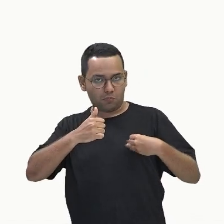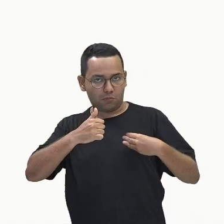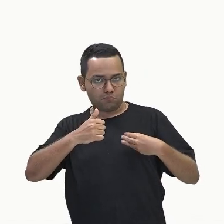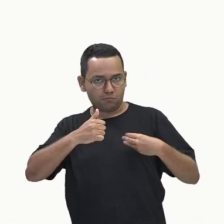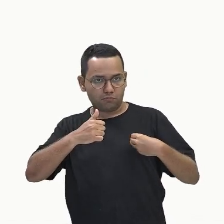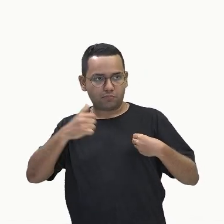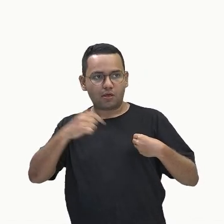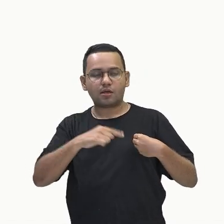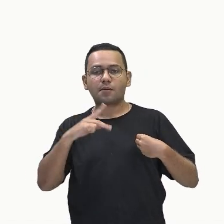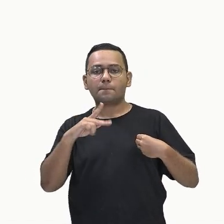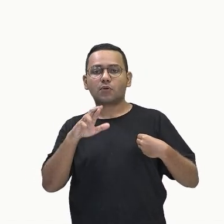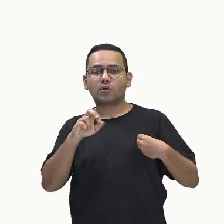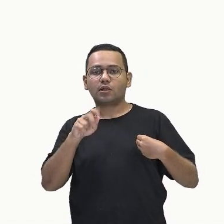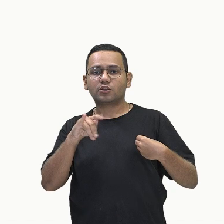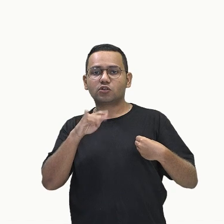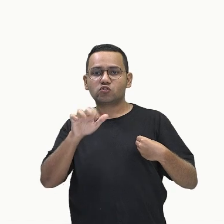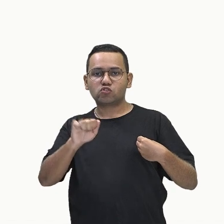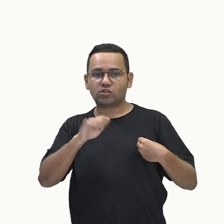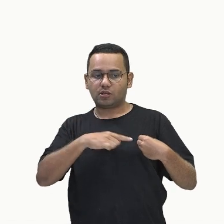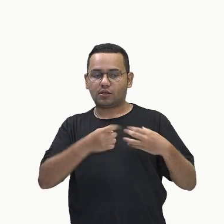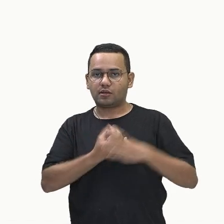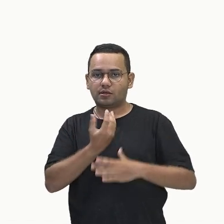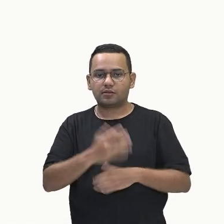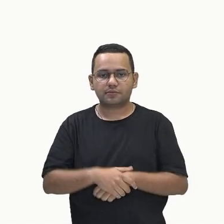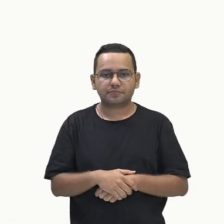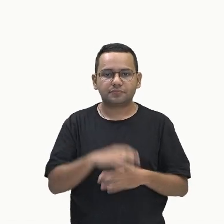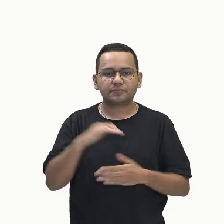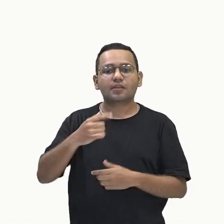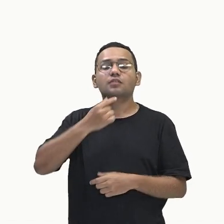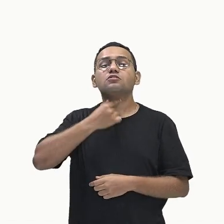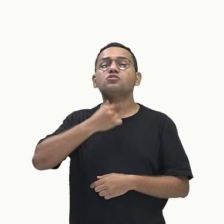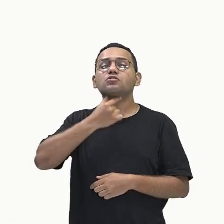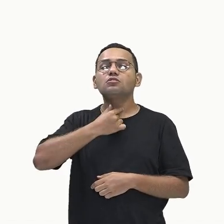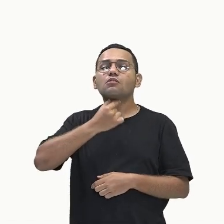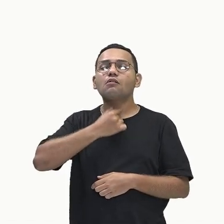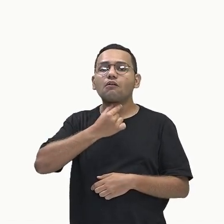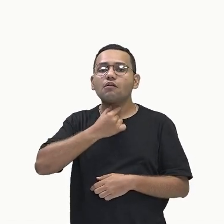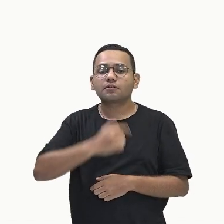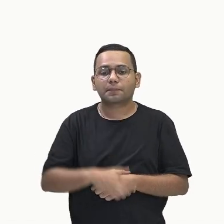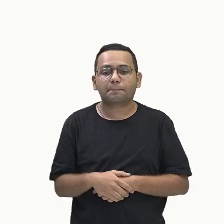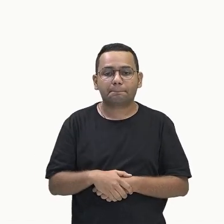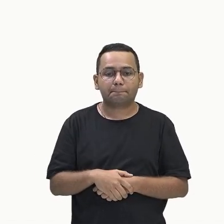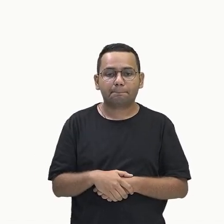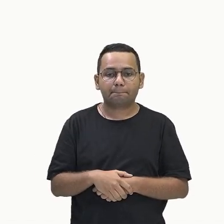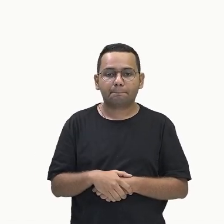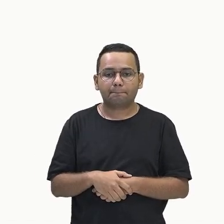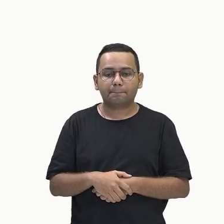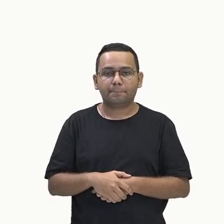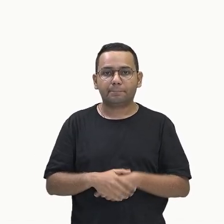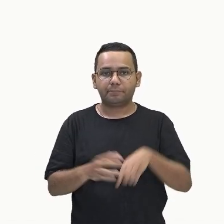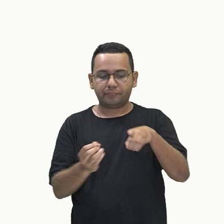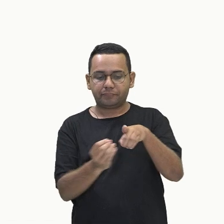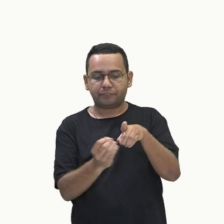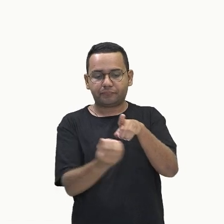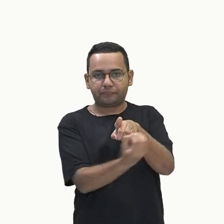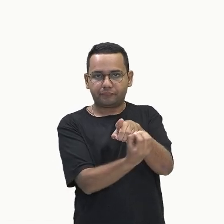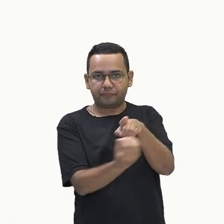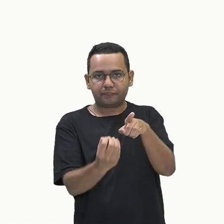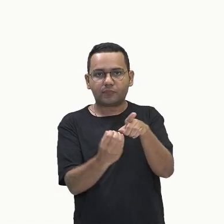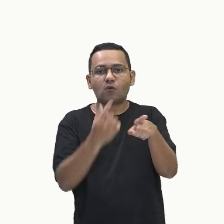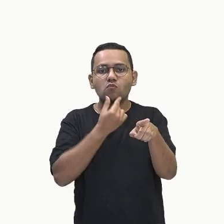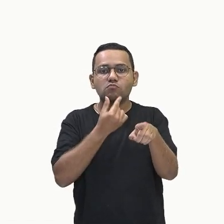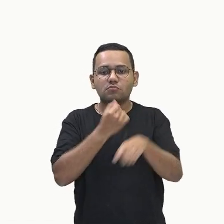de prolactina. A glândula tireoide sofre a ação da hipófise. Os testículos, né, nos